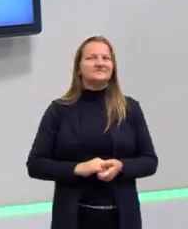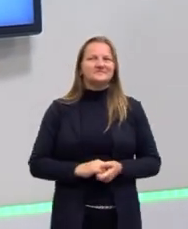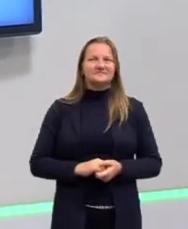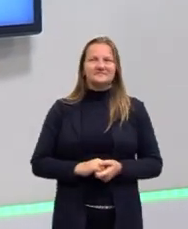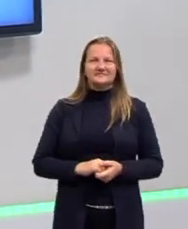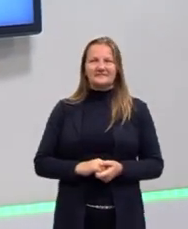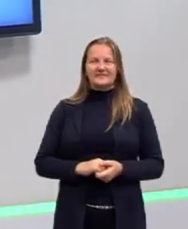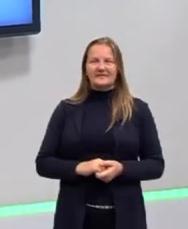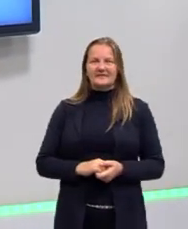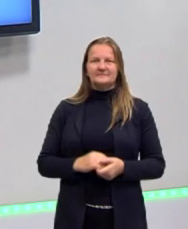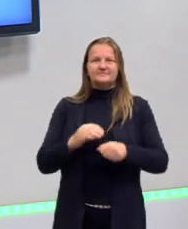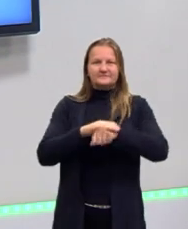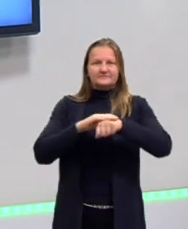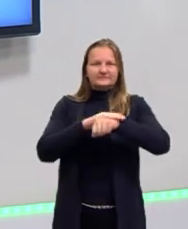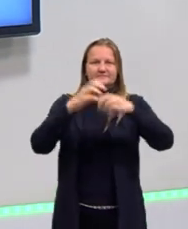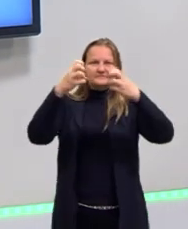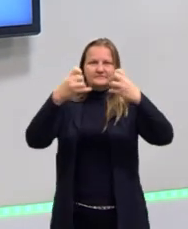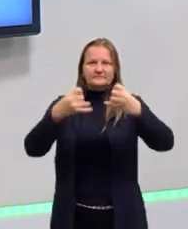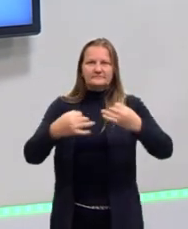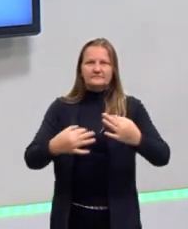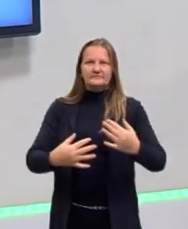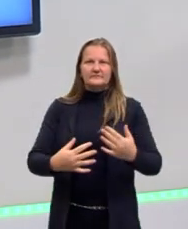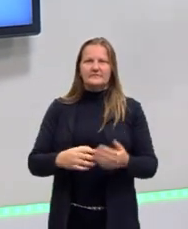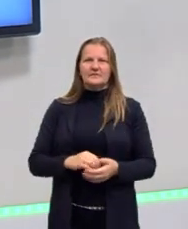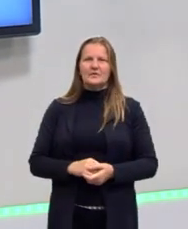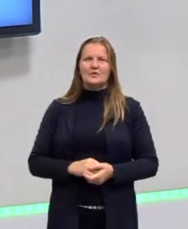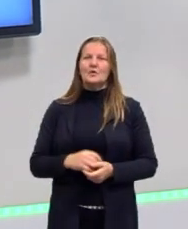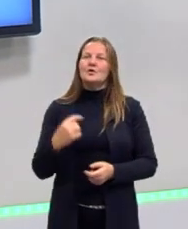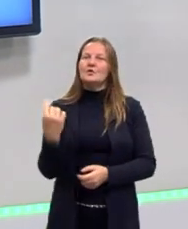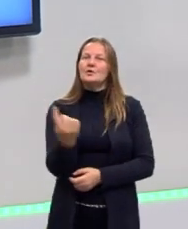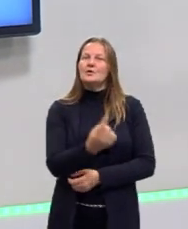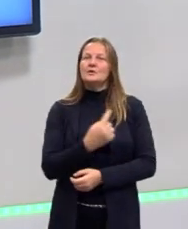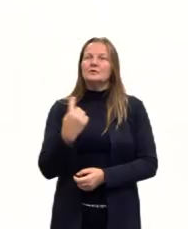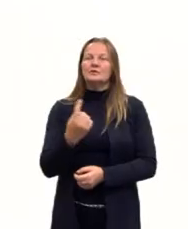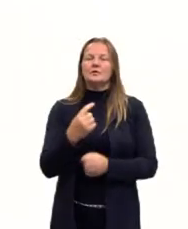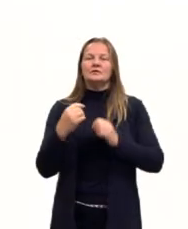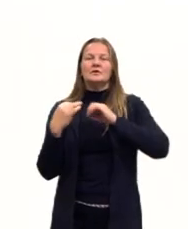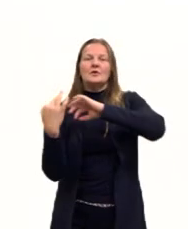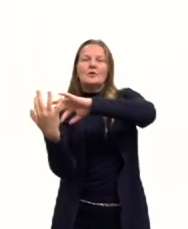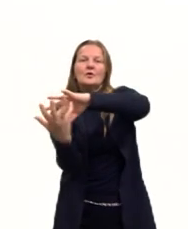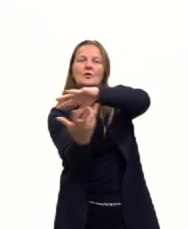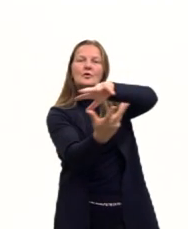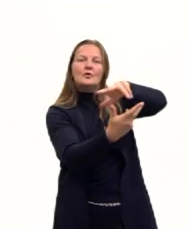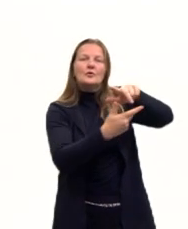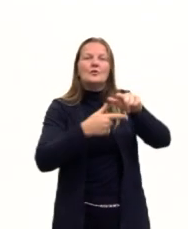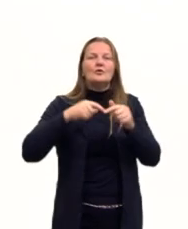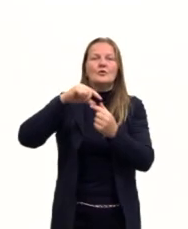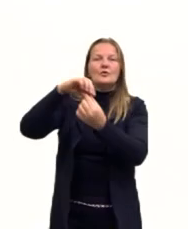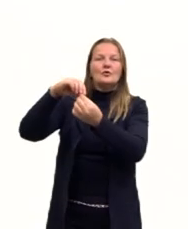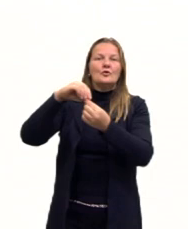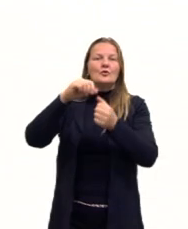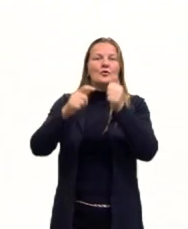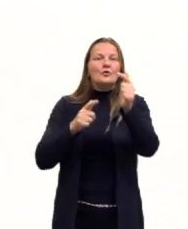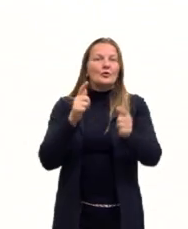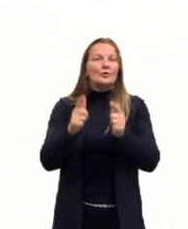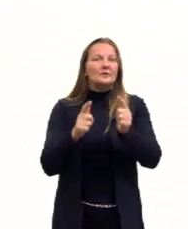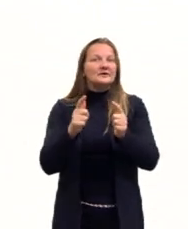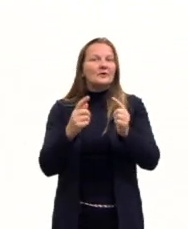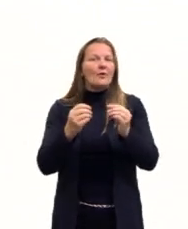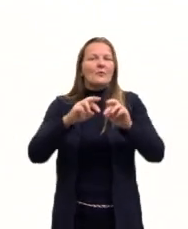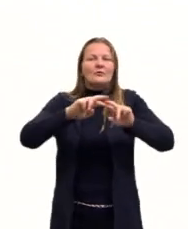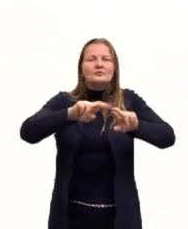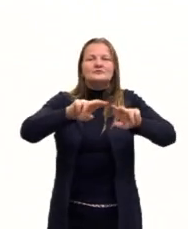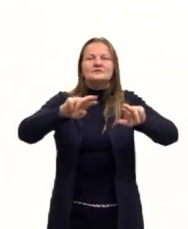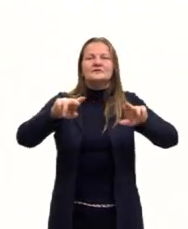e daí eu vou falar um pouquinho para você sobre a questão aí da nossa globalização e de como a gente tem as diferentes